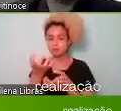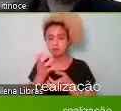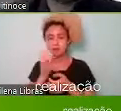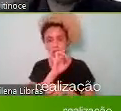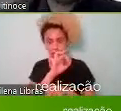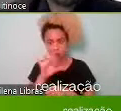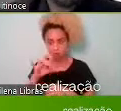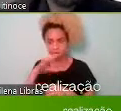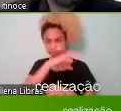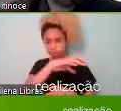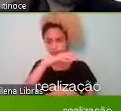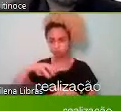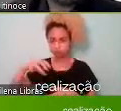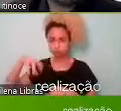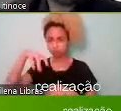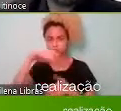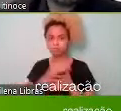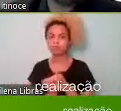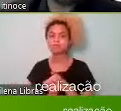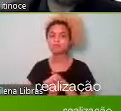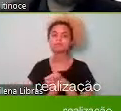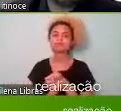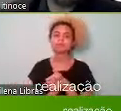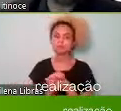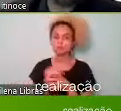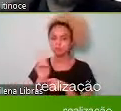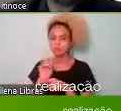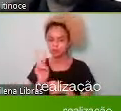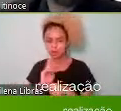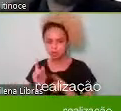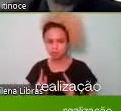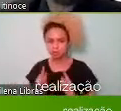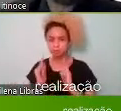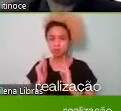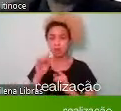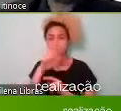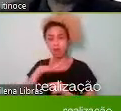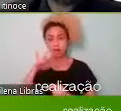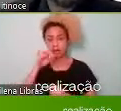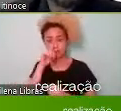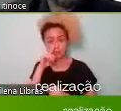esfera. Fiscalizar edificações e áreas de risco.